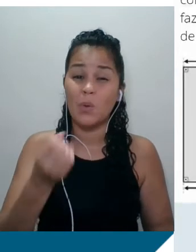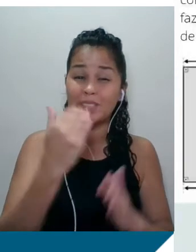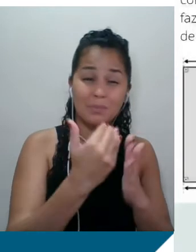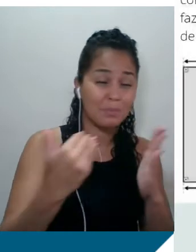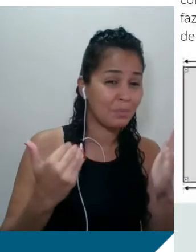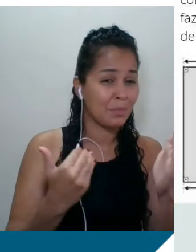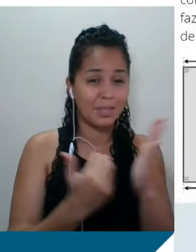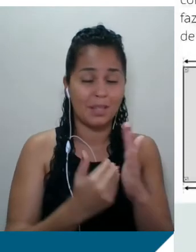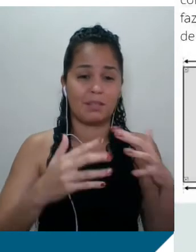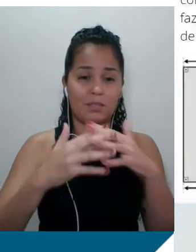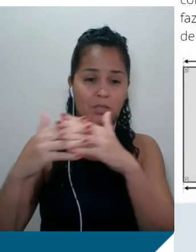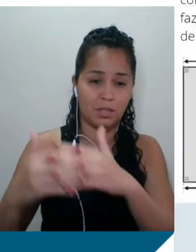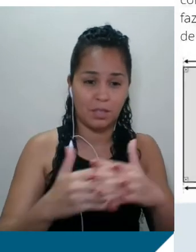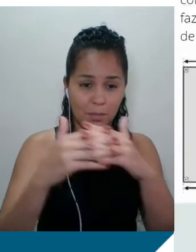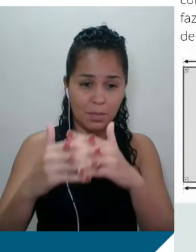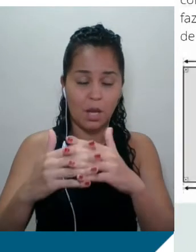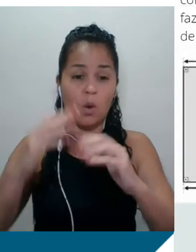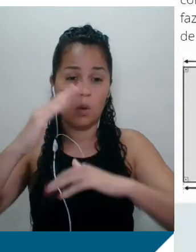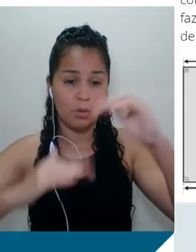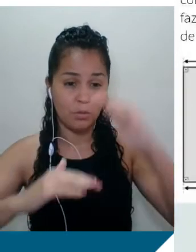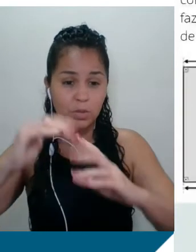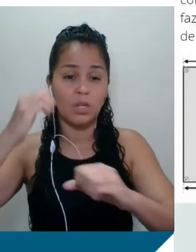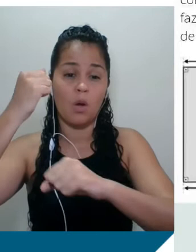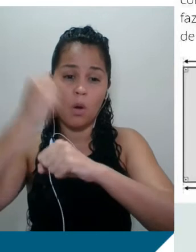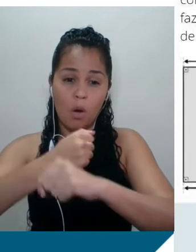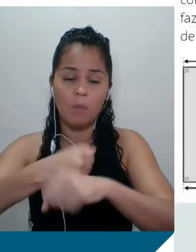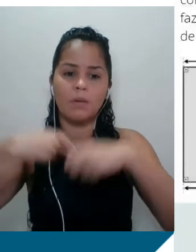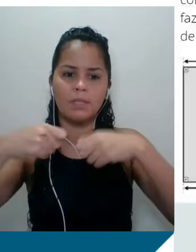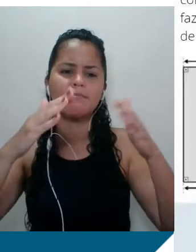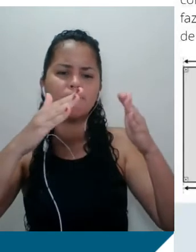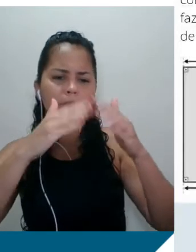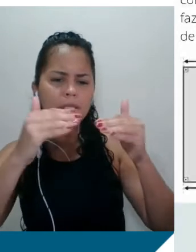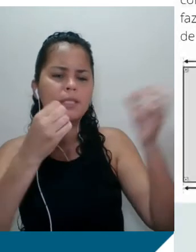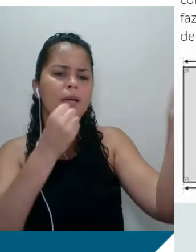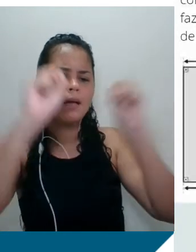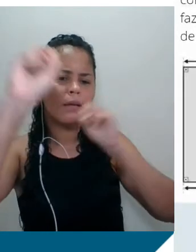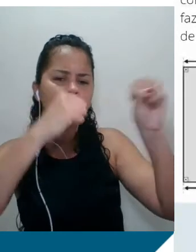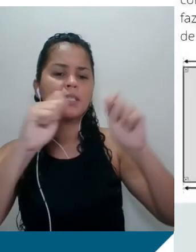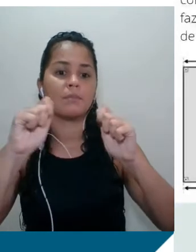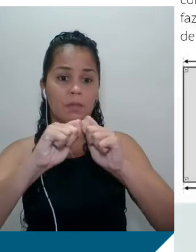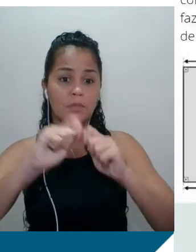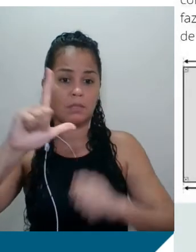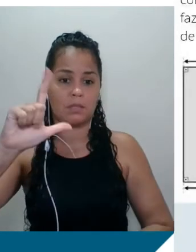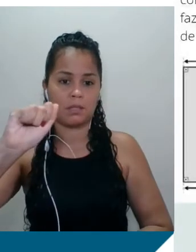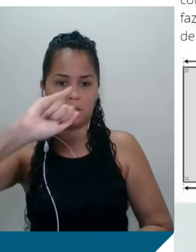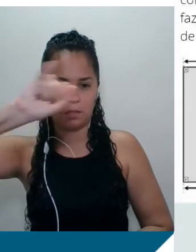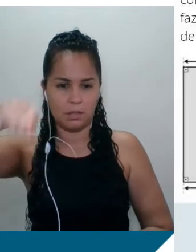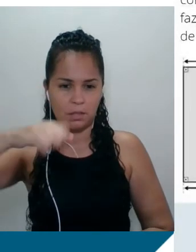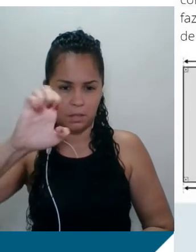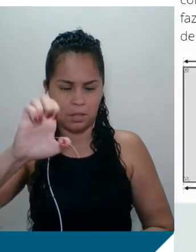que o mestre de obras deverá pedir à usina de concreto para fazer a laje? Então, o exercício nos dá uma